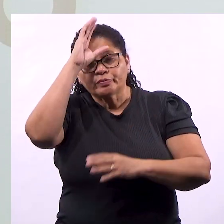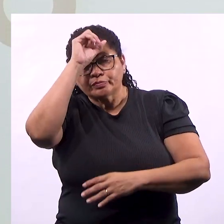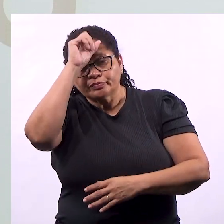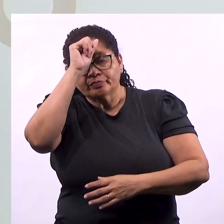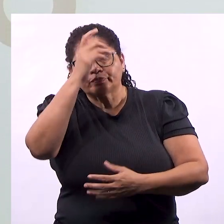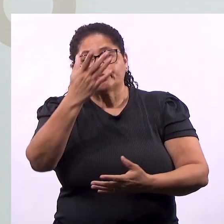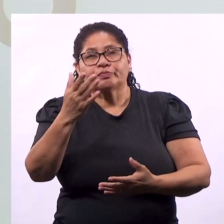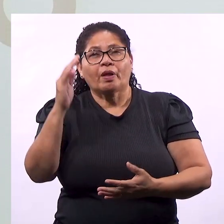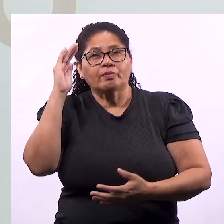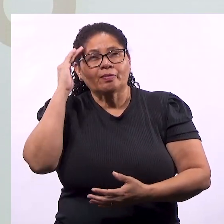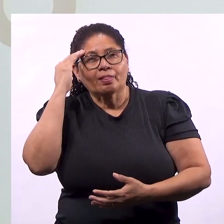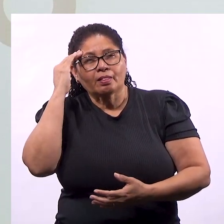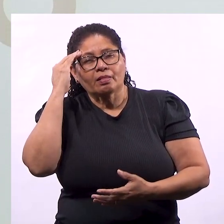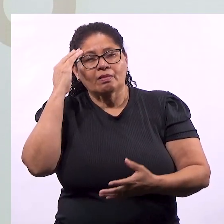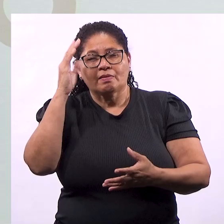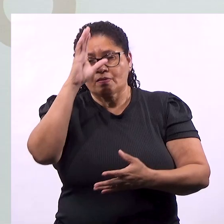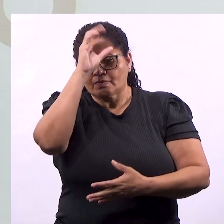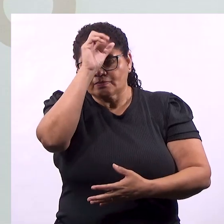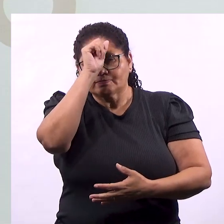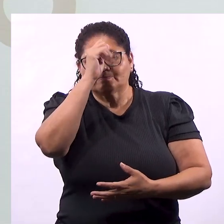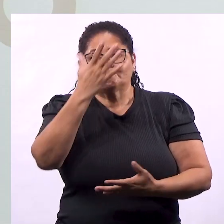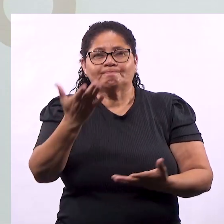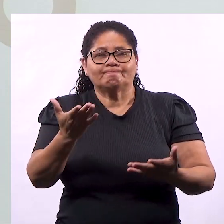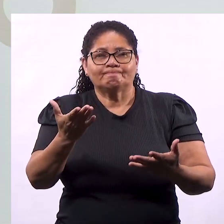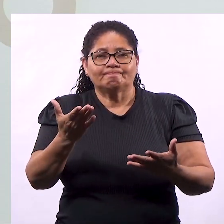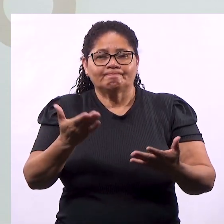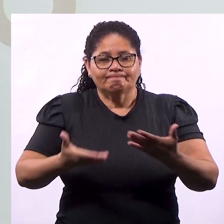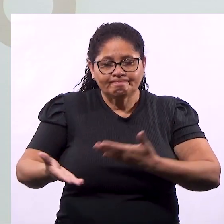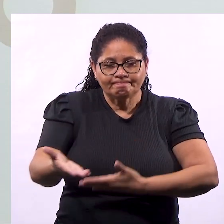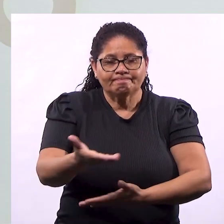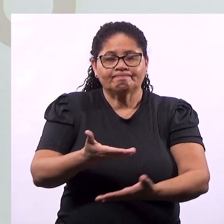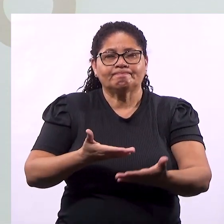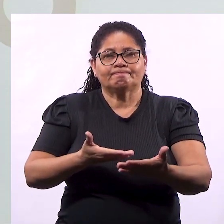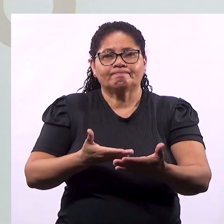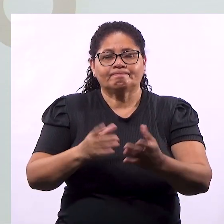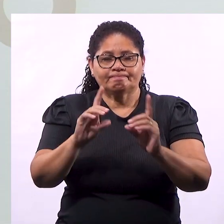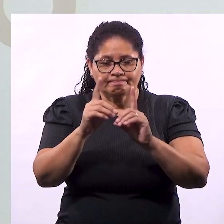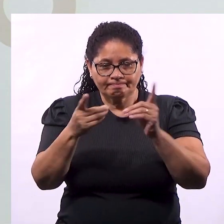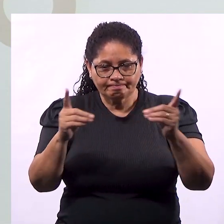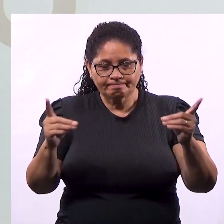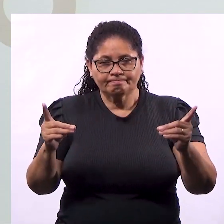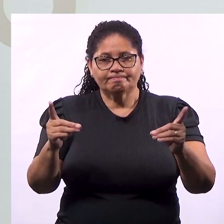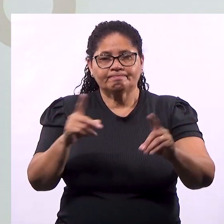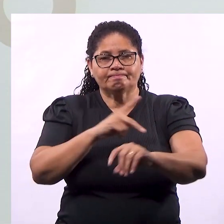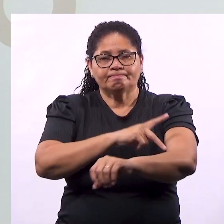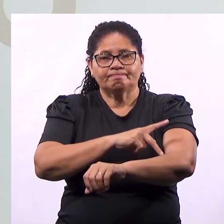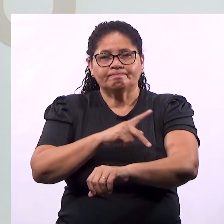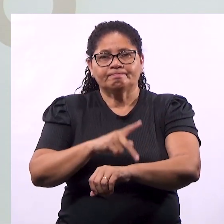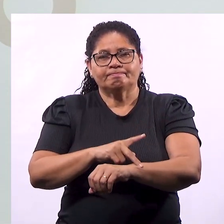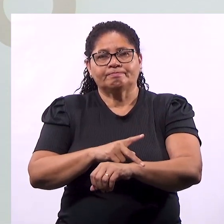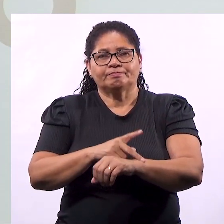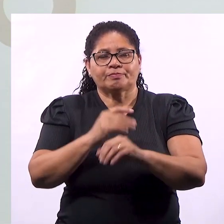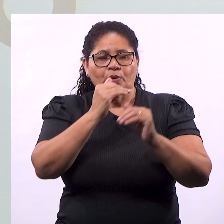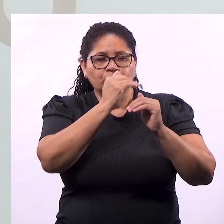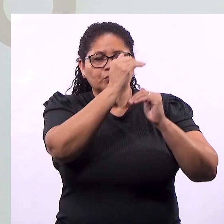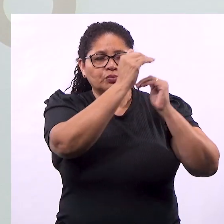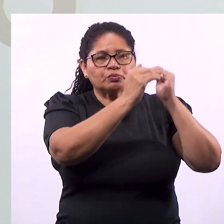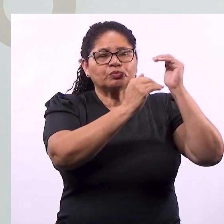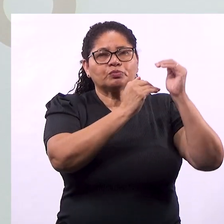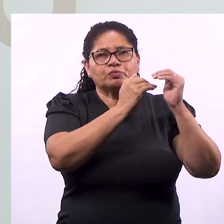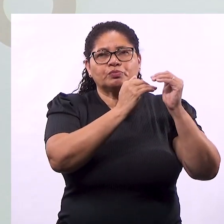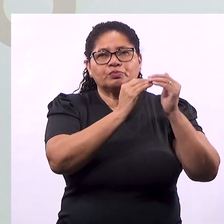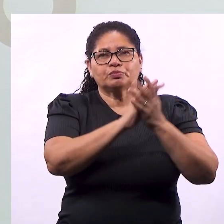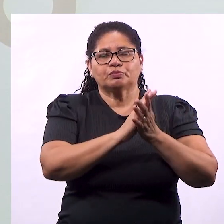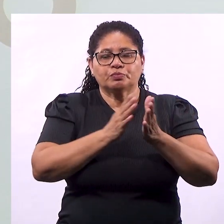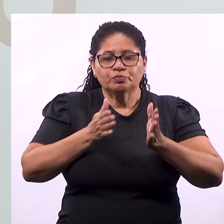os conceitos de regulação da aprendizagem e de intervenção didática pedagógica para a construção